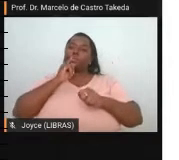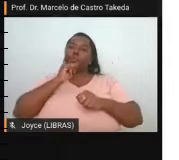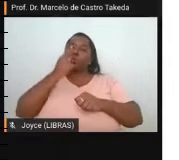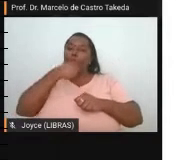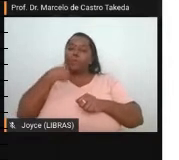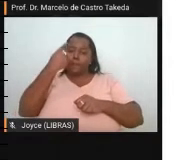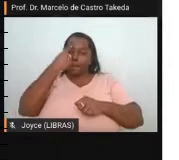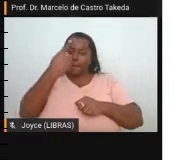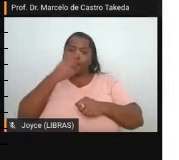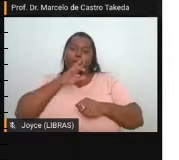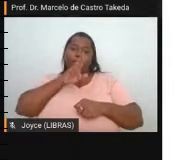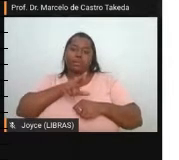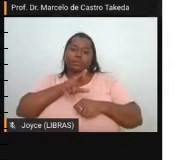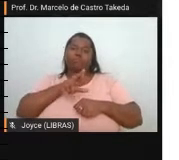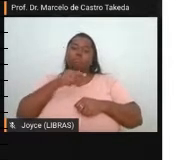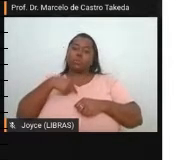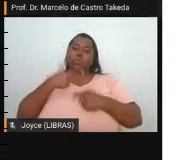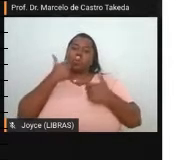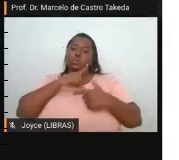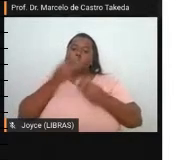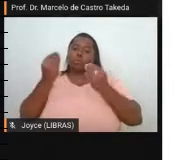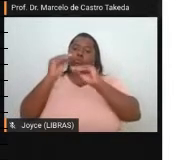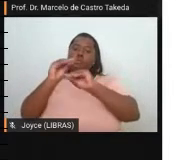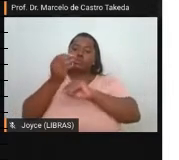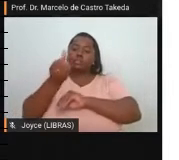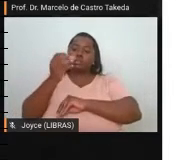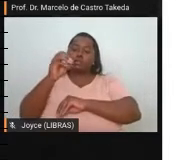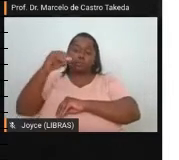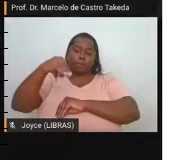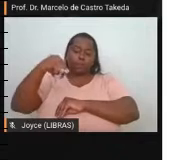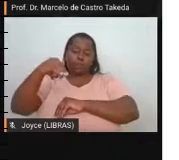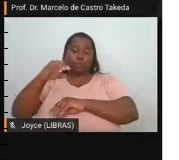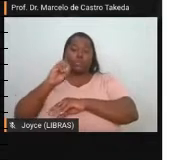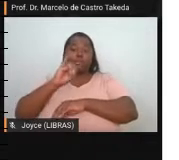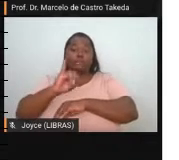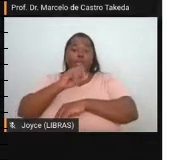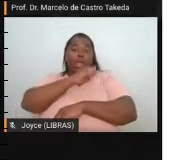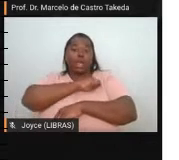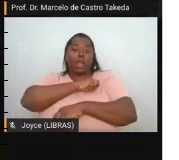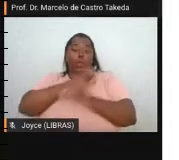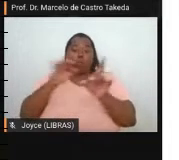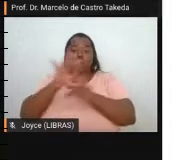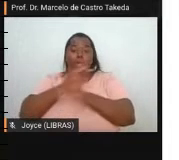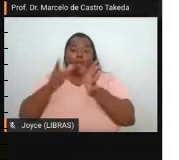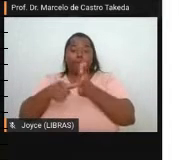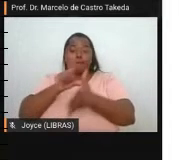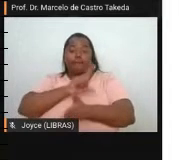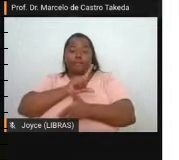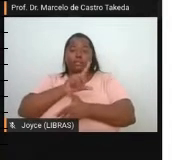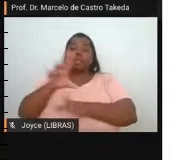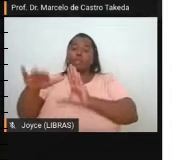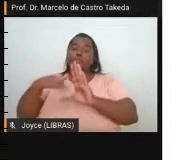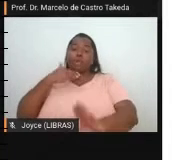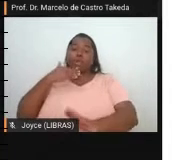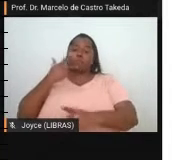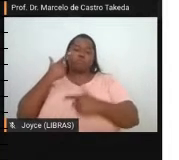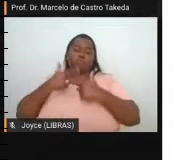a gente marca isso aqui, 60 minutos. Se o aluno termina antes, ele vai enviar sem problema